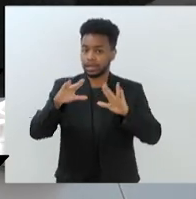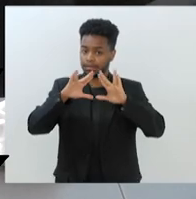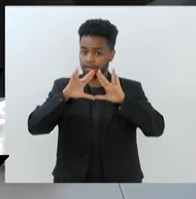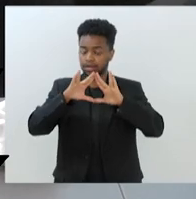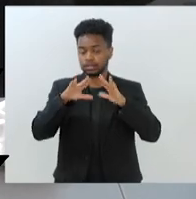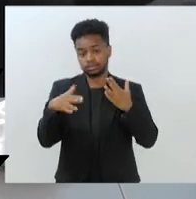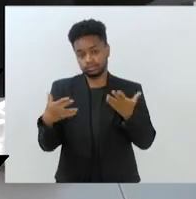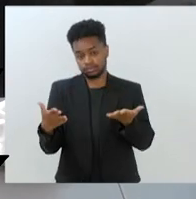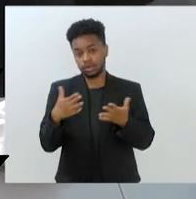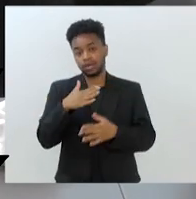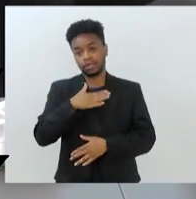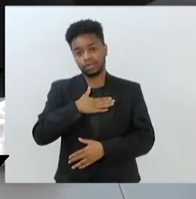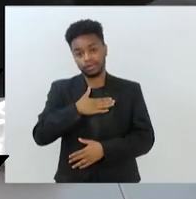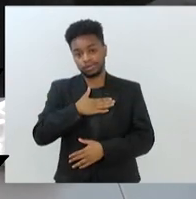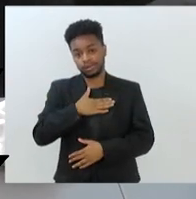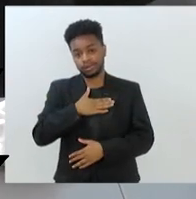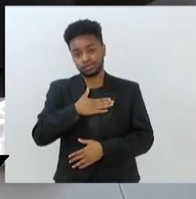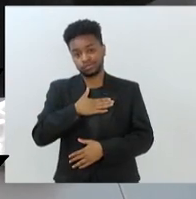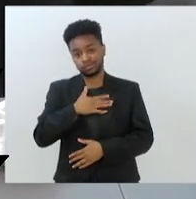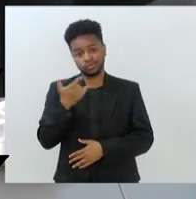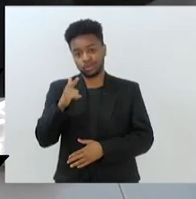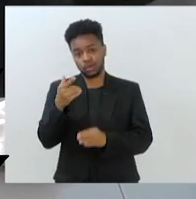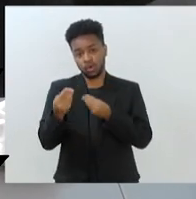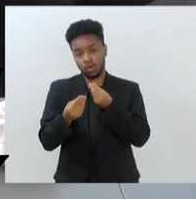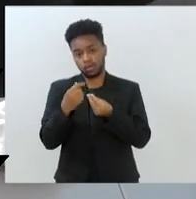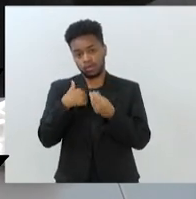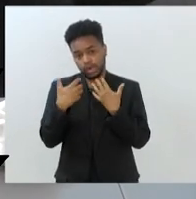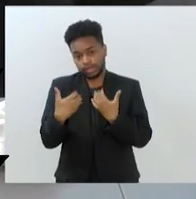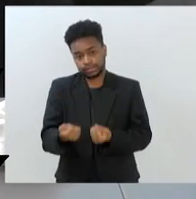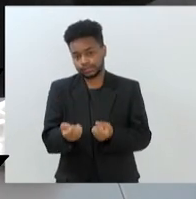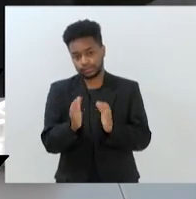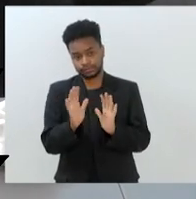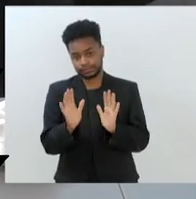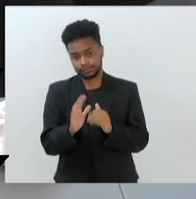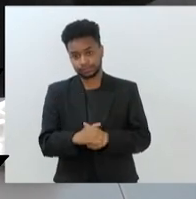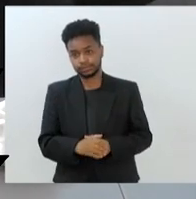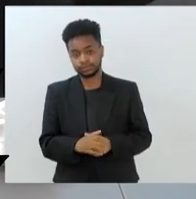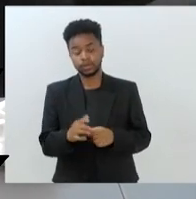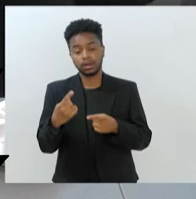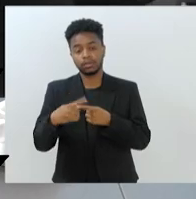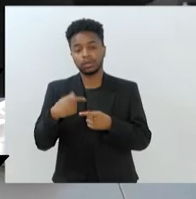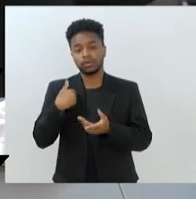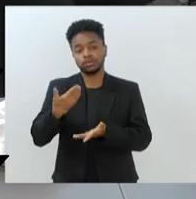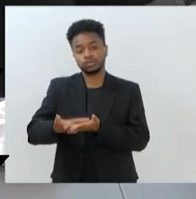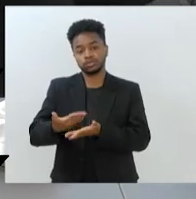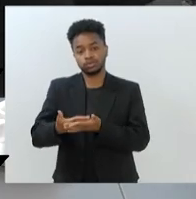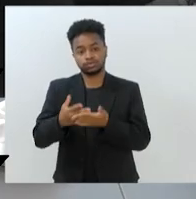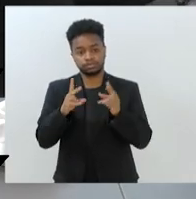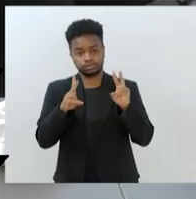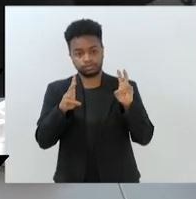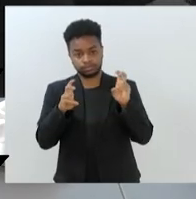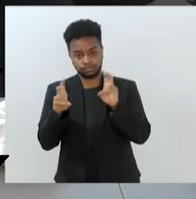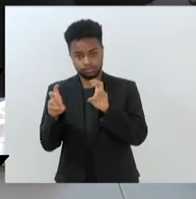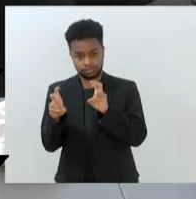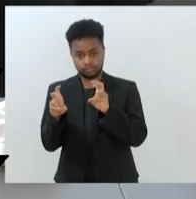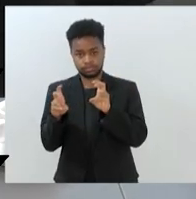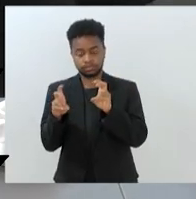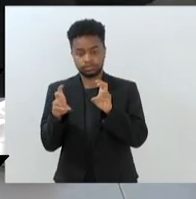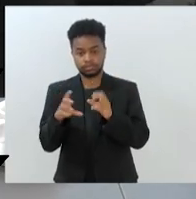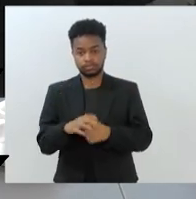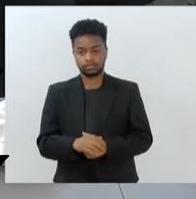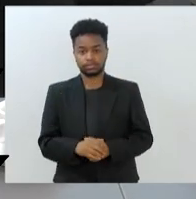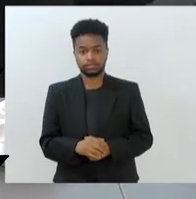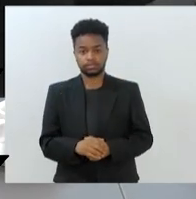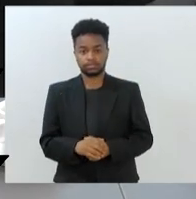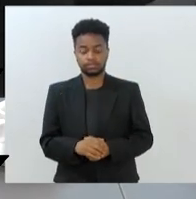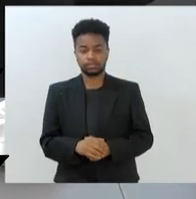fundo. Certo. Eu não tenho como eu ser convencido ao contrário. Eu estudei essa matéria, senhor presidente, porque